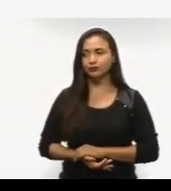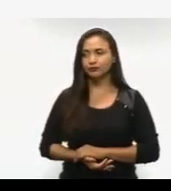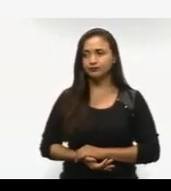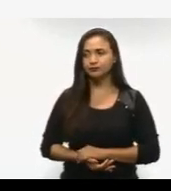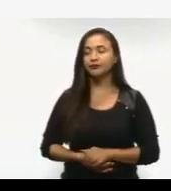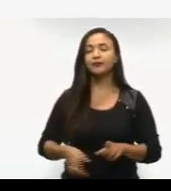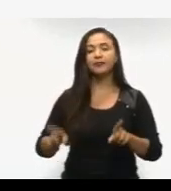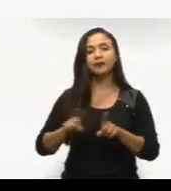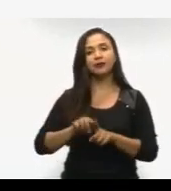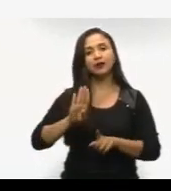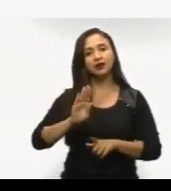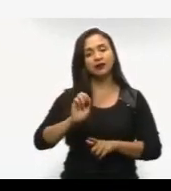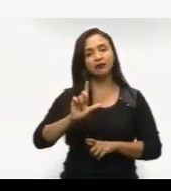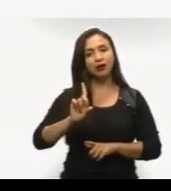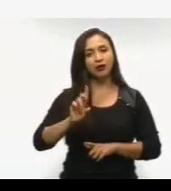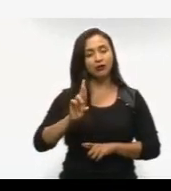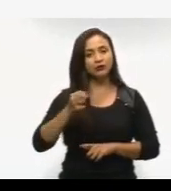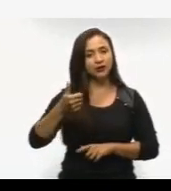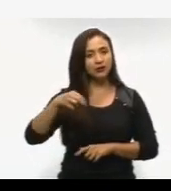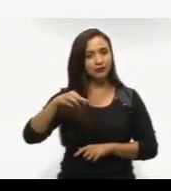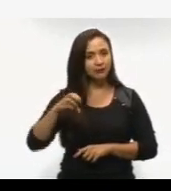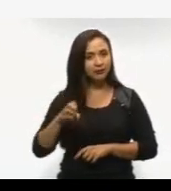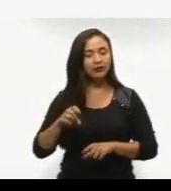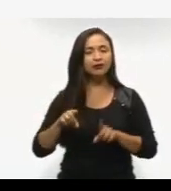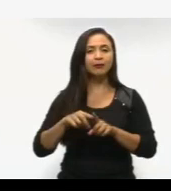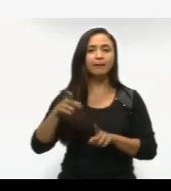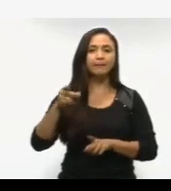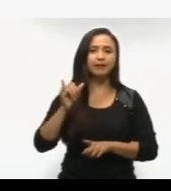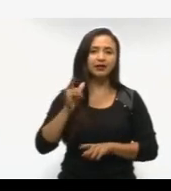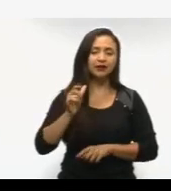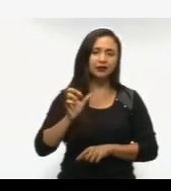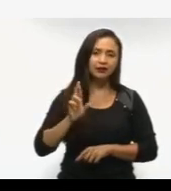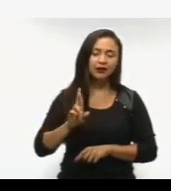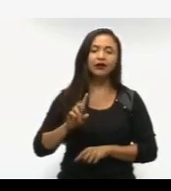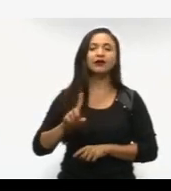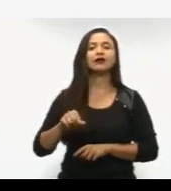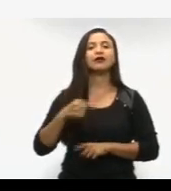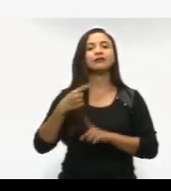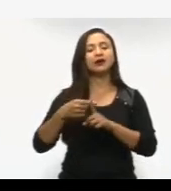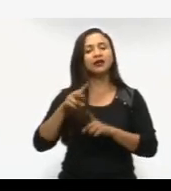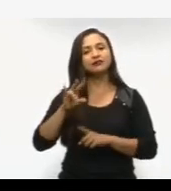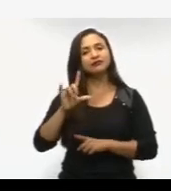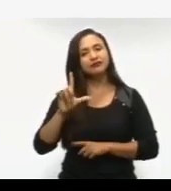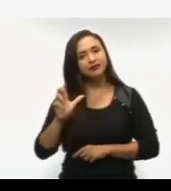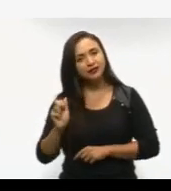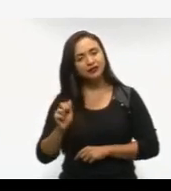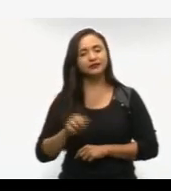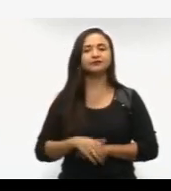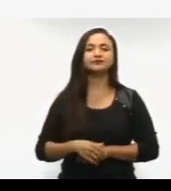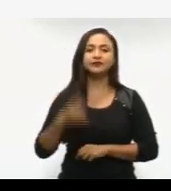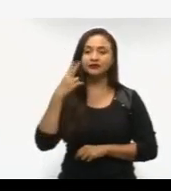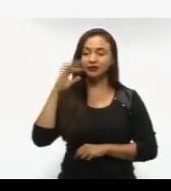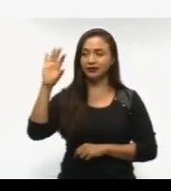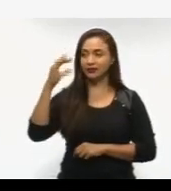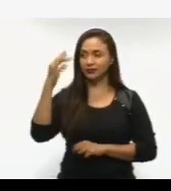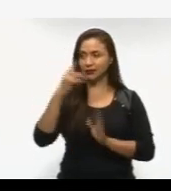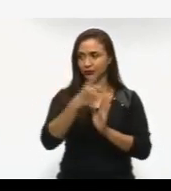da baldrame, dos pilares, da viga e da laje. Certo? Então, voltando lá para a câmara de